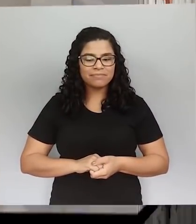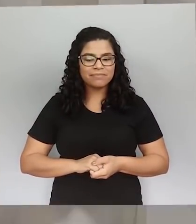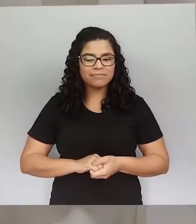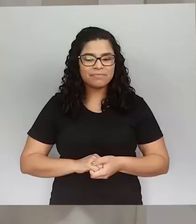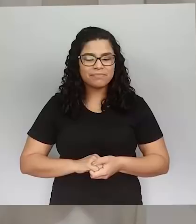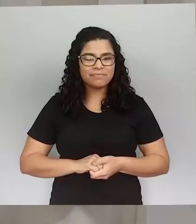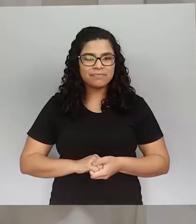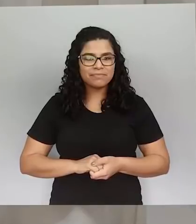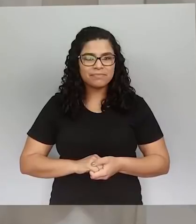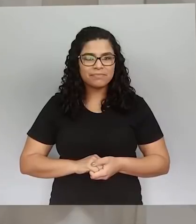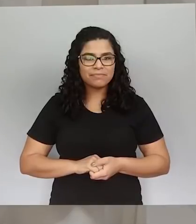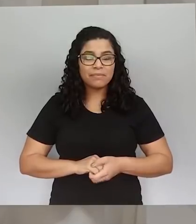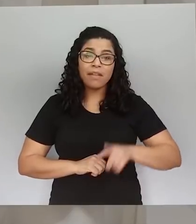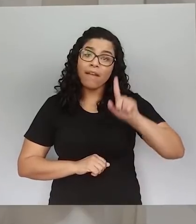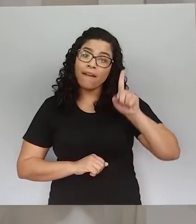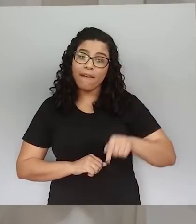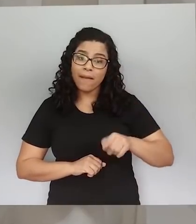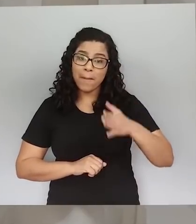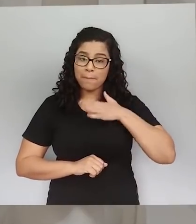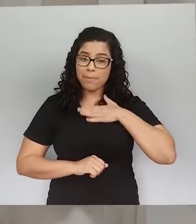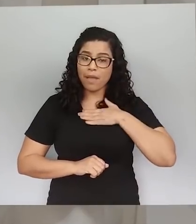É a minha, não é uma caixa.